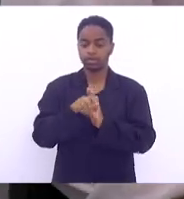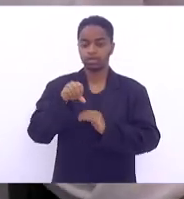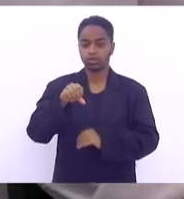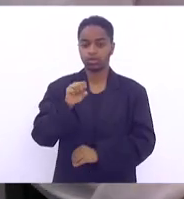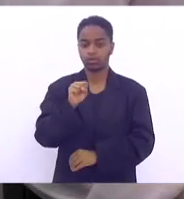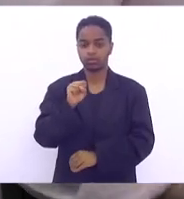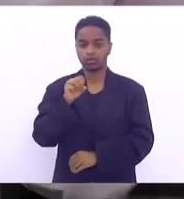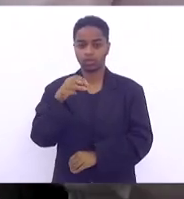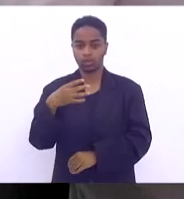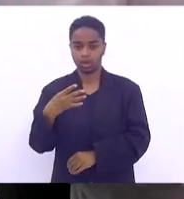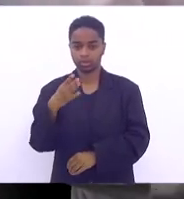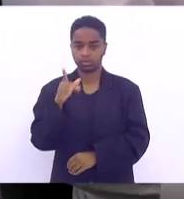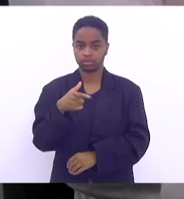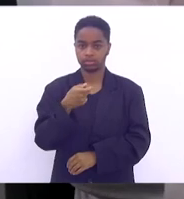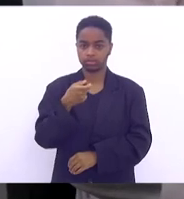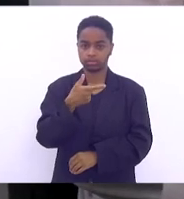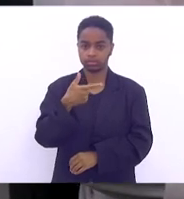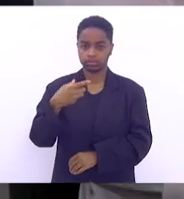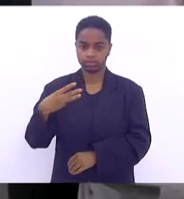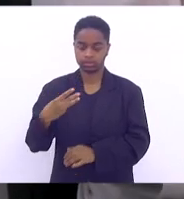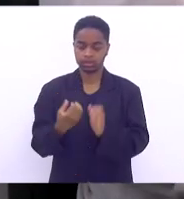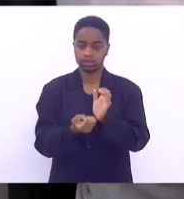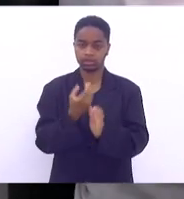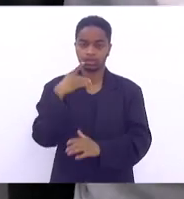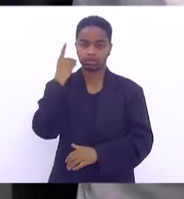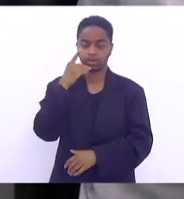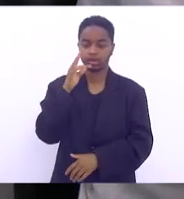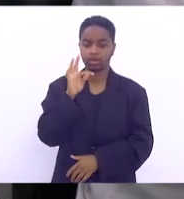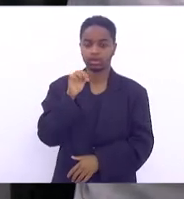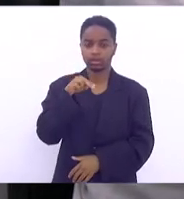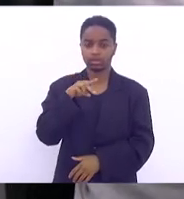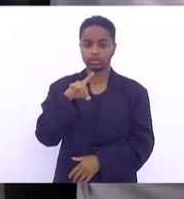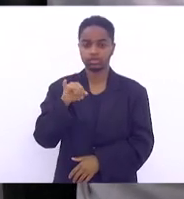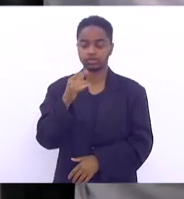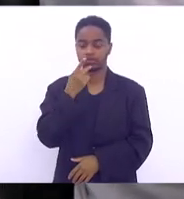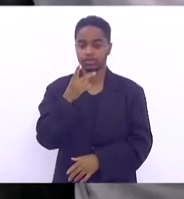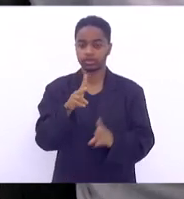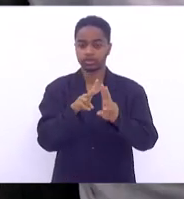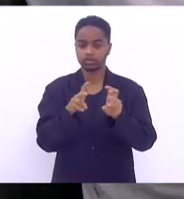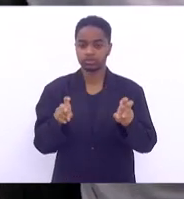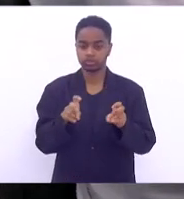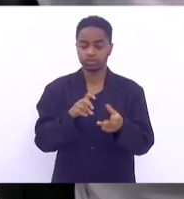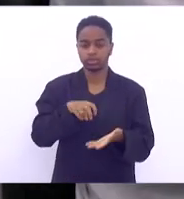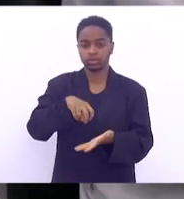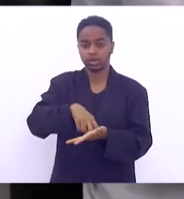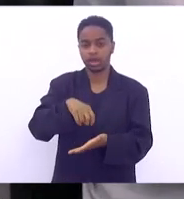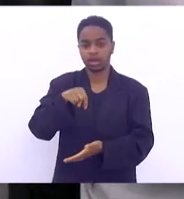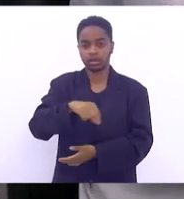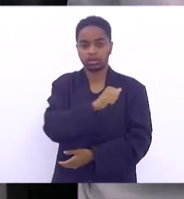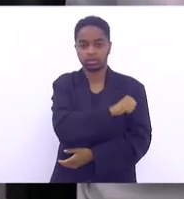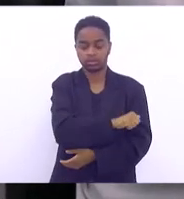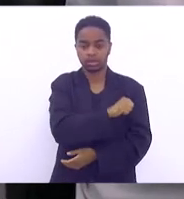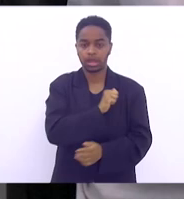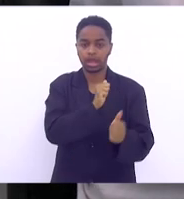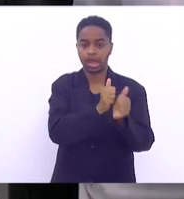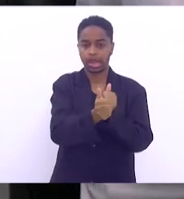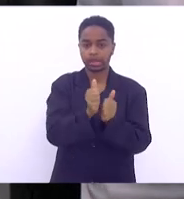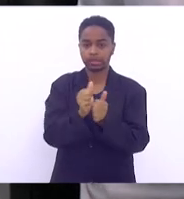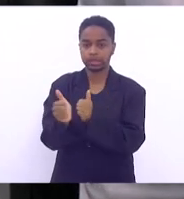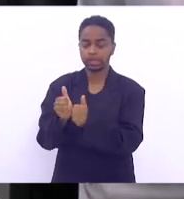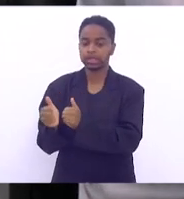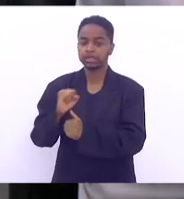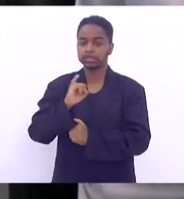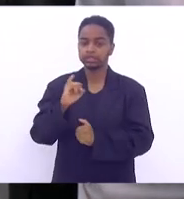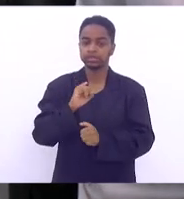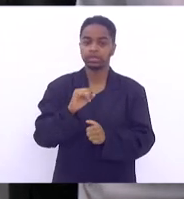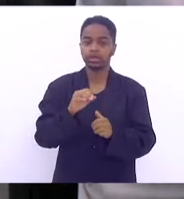de 23, de autoria do deputado Tandy Vieira, que dispõe sobre a penalização no âmbito do Estado do Rio de Janeiro de atletas condenados por fraude